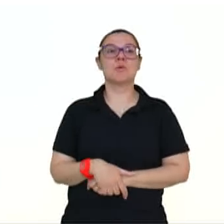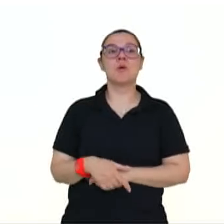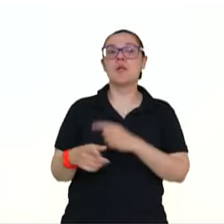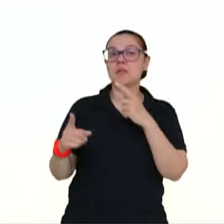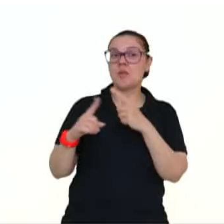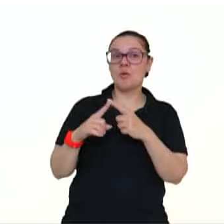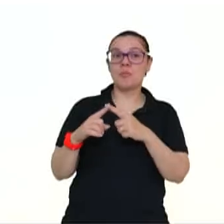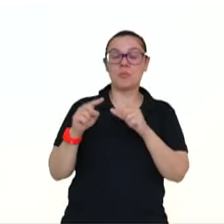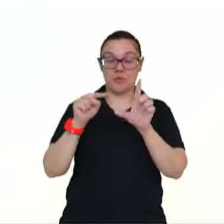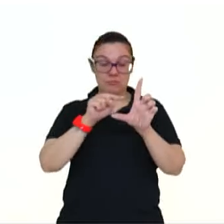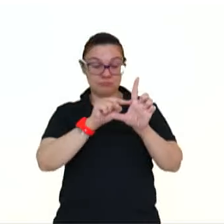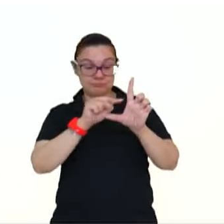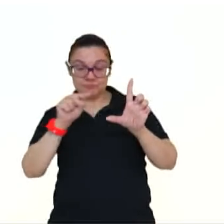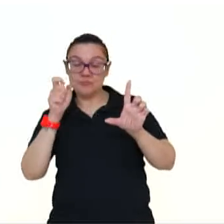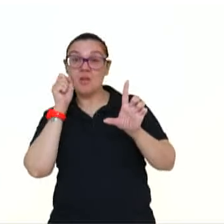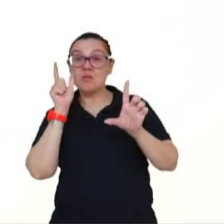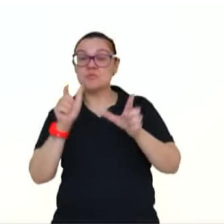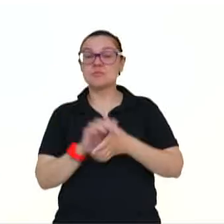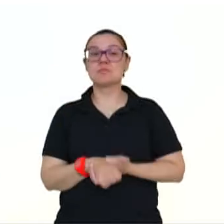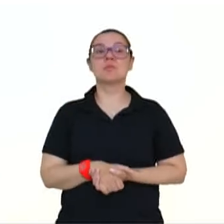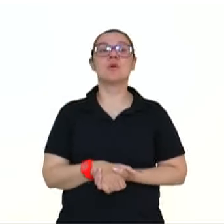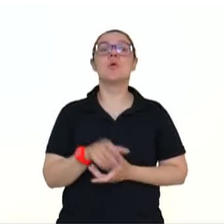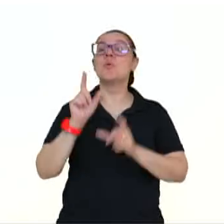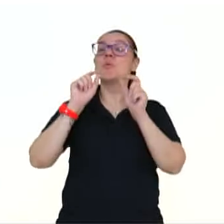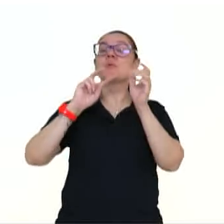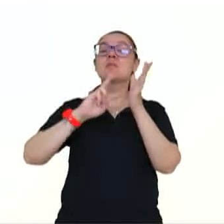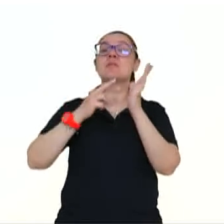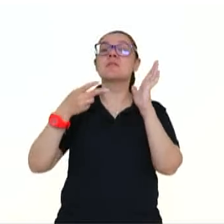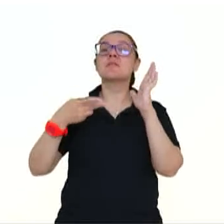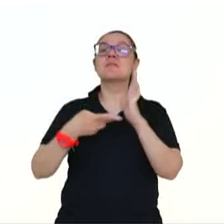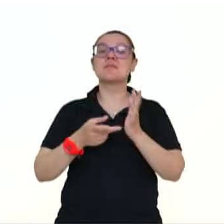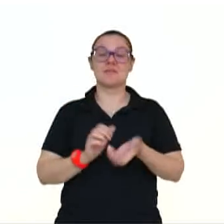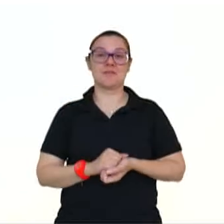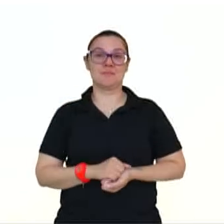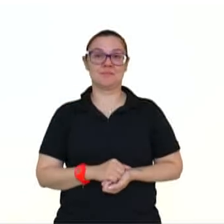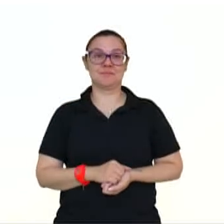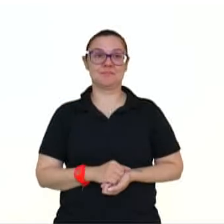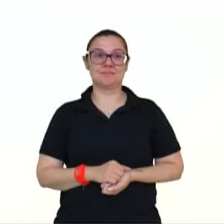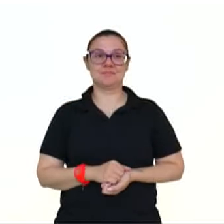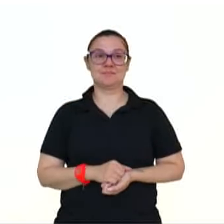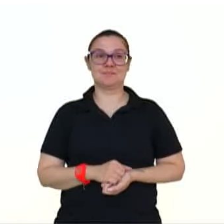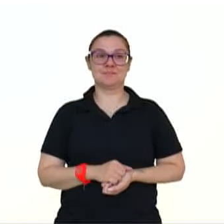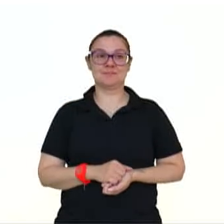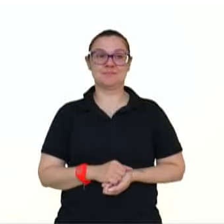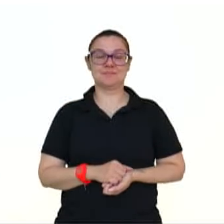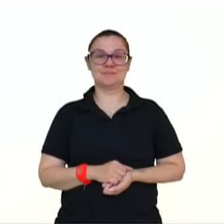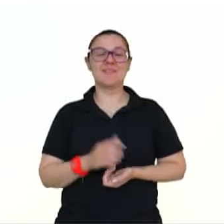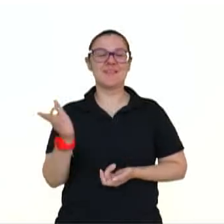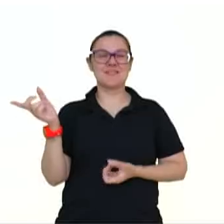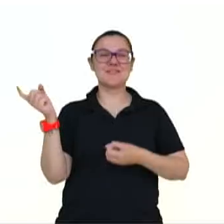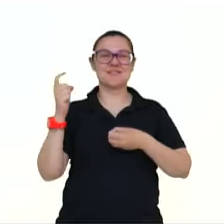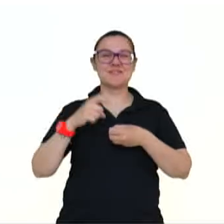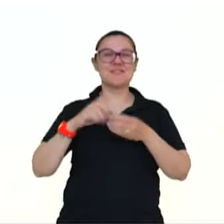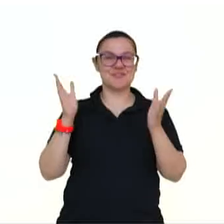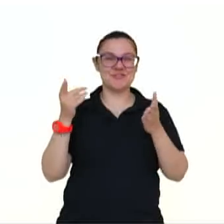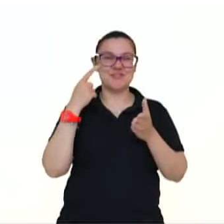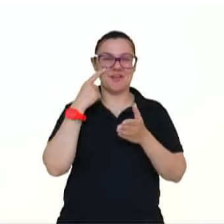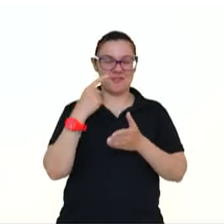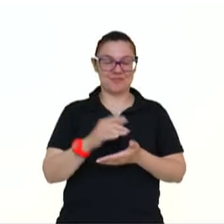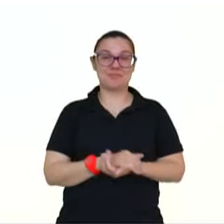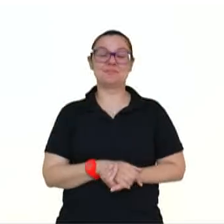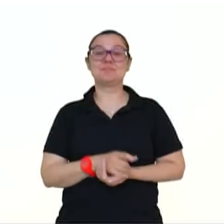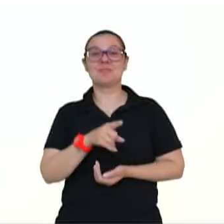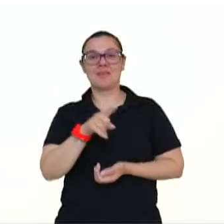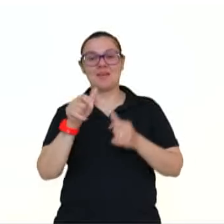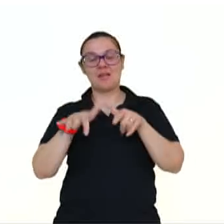trecho destacado em azul? O que ele significa? Já vimos isso? É claro